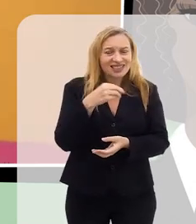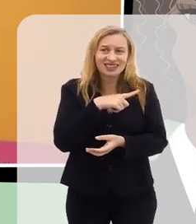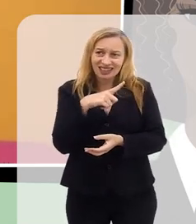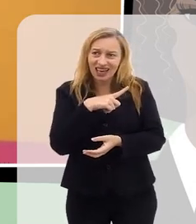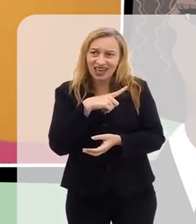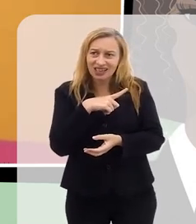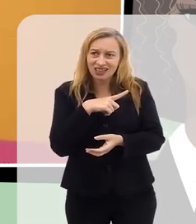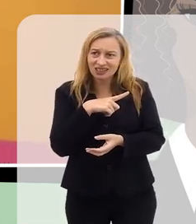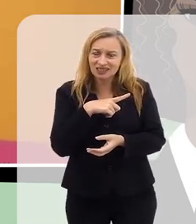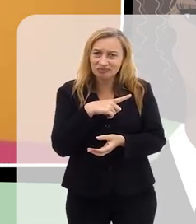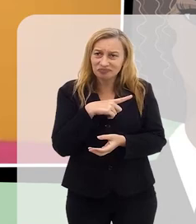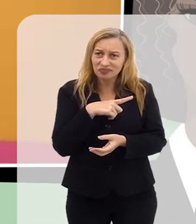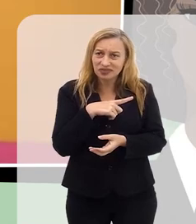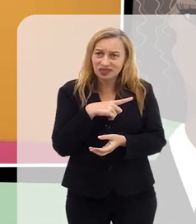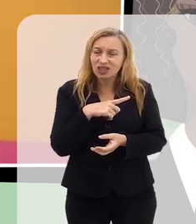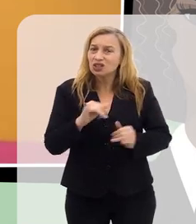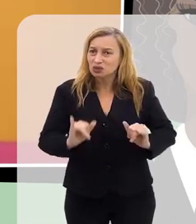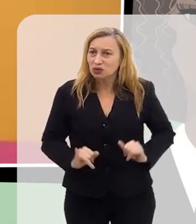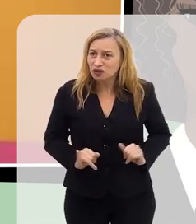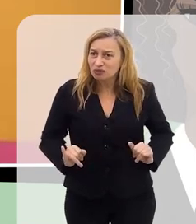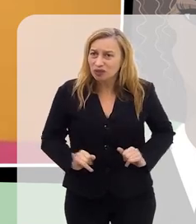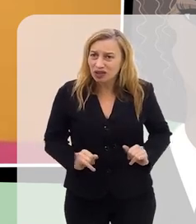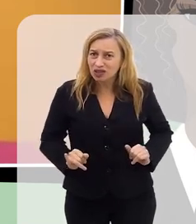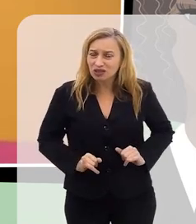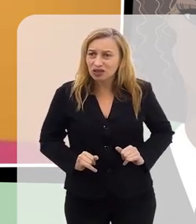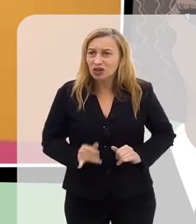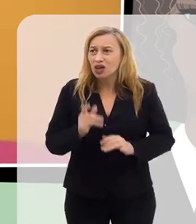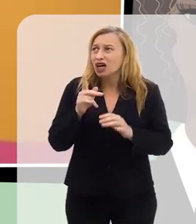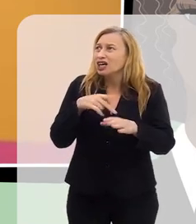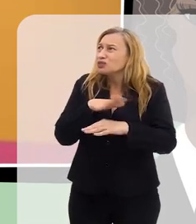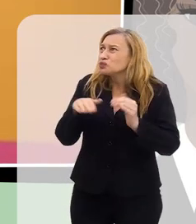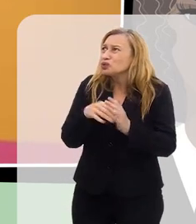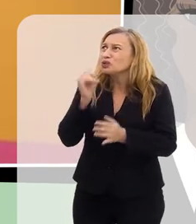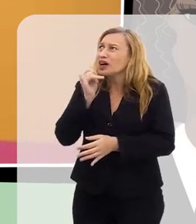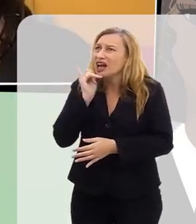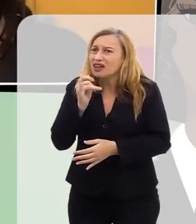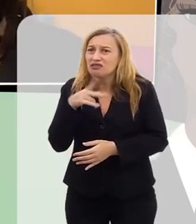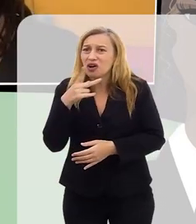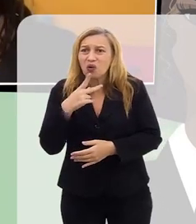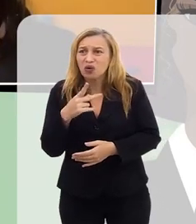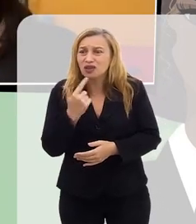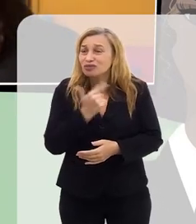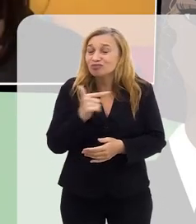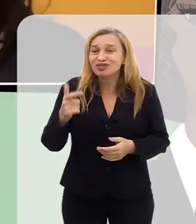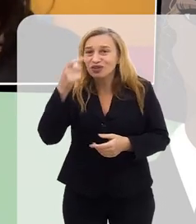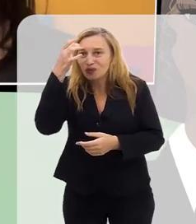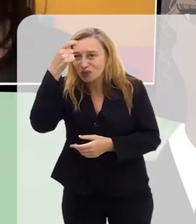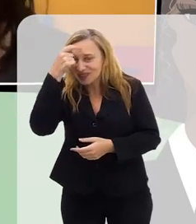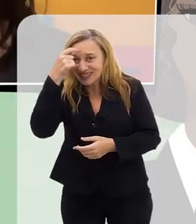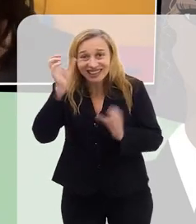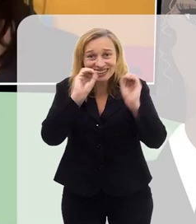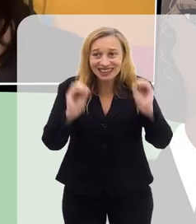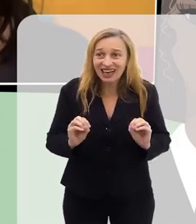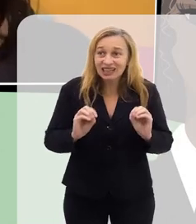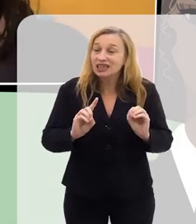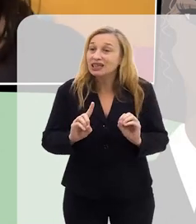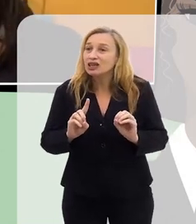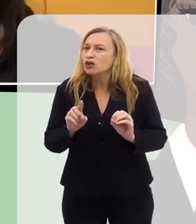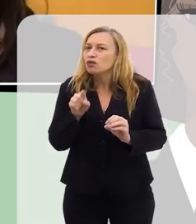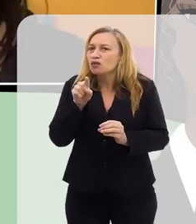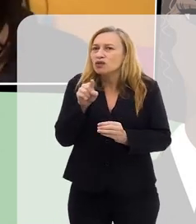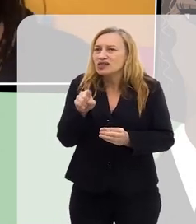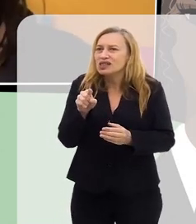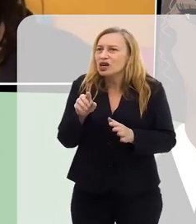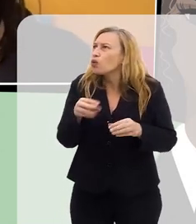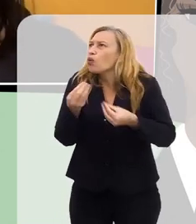por essa experiência extremamente traumática, em todo o seu relato, você diz que não tinha essa consciência. A partir